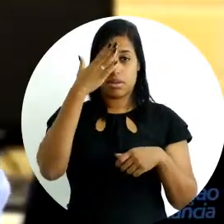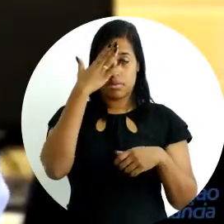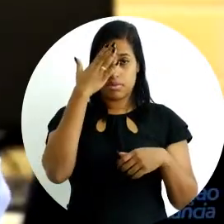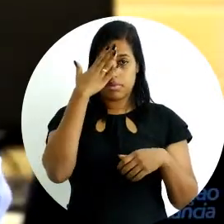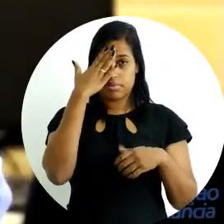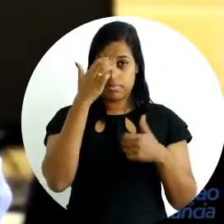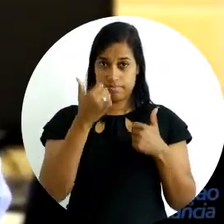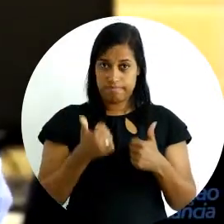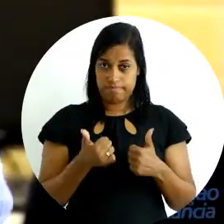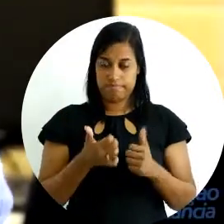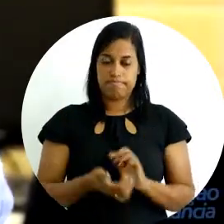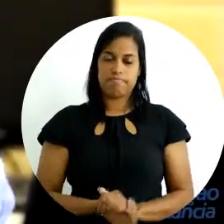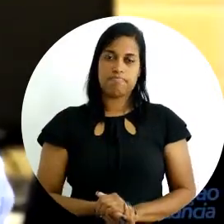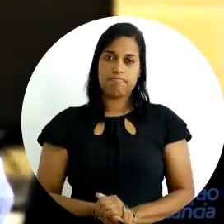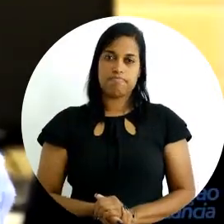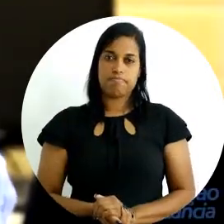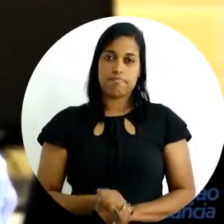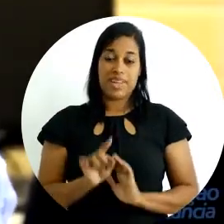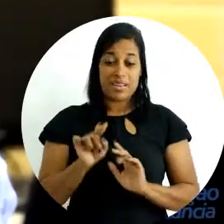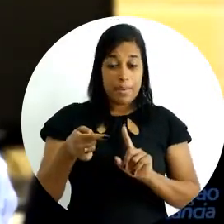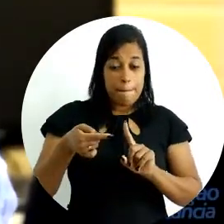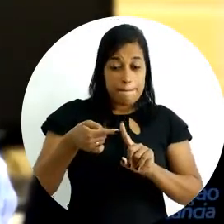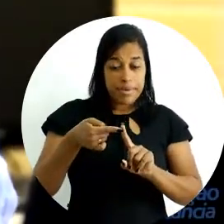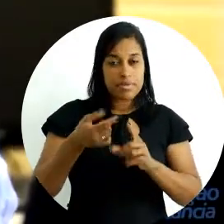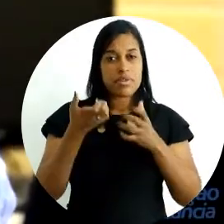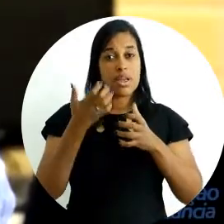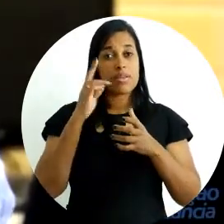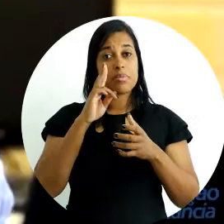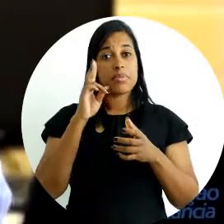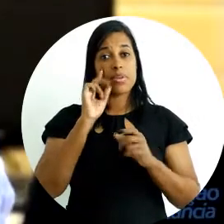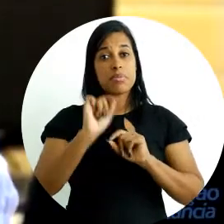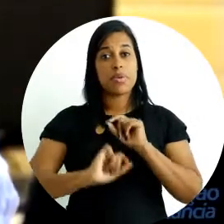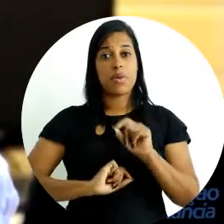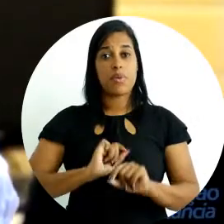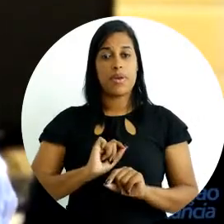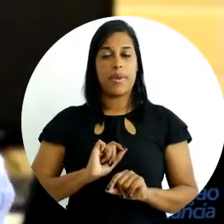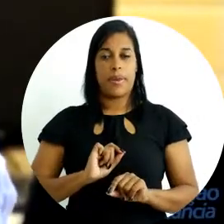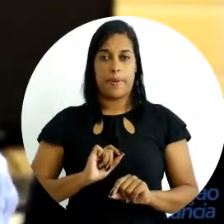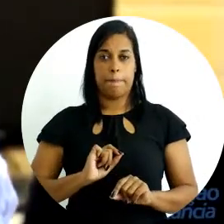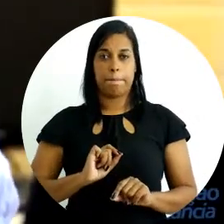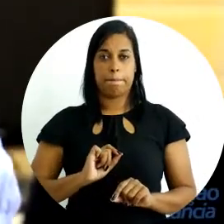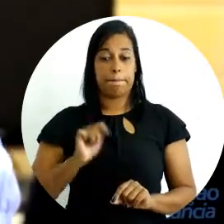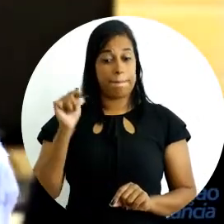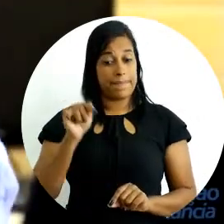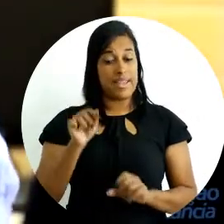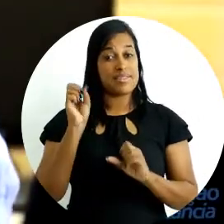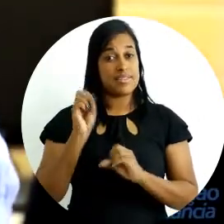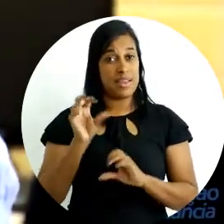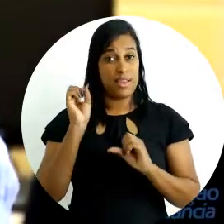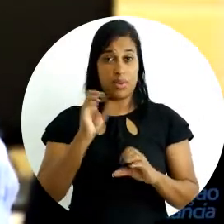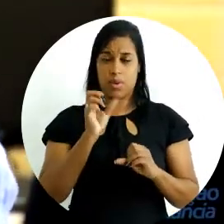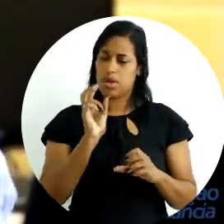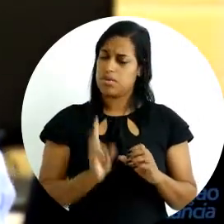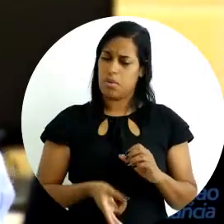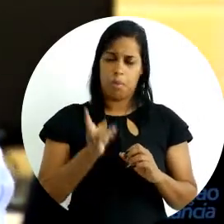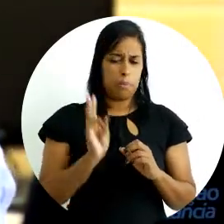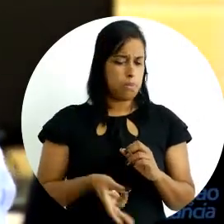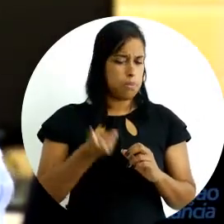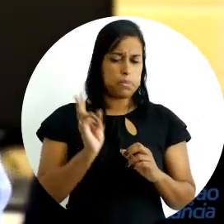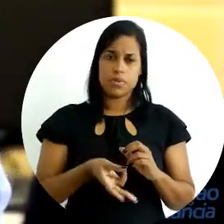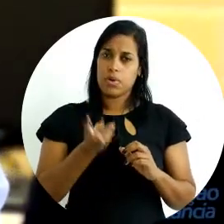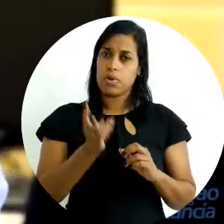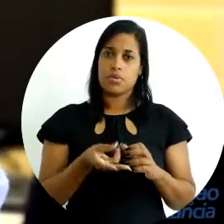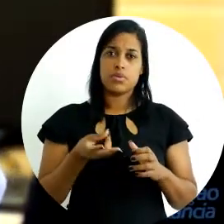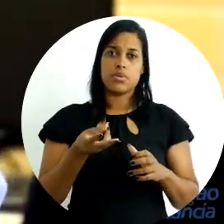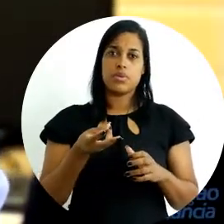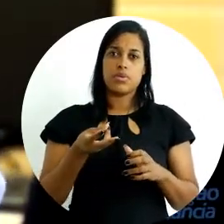ele necessitava. Neste ponto, gente, queremos lembrá-los que essa educação